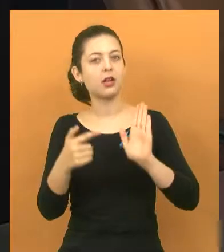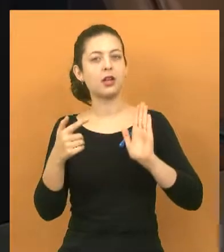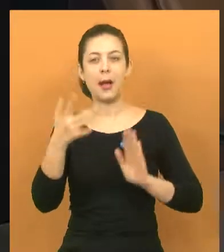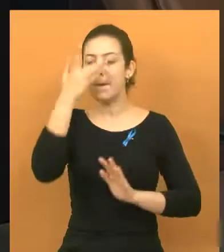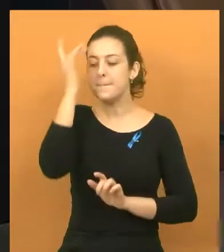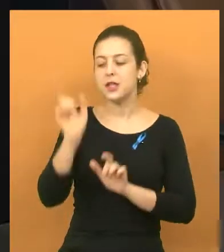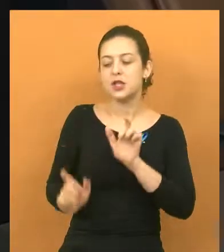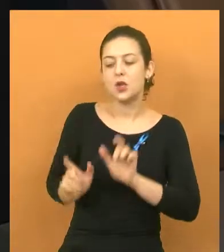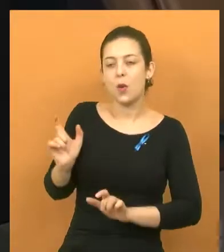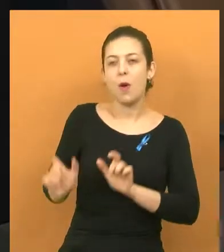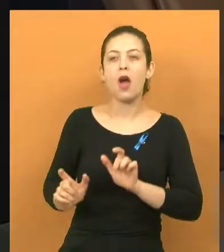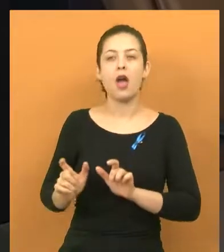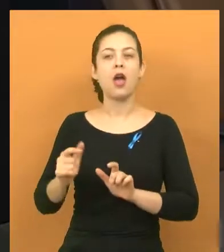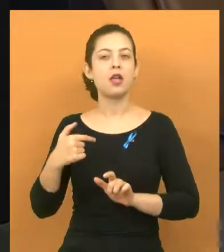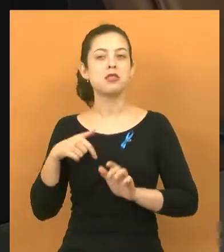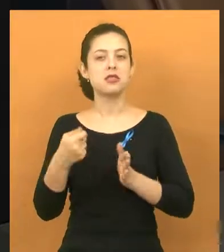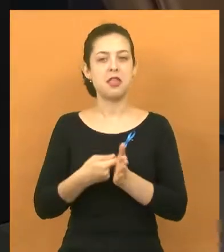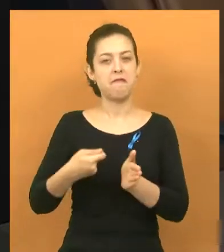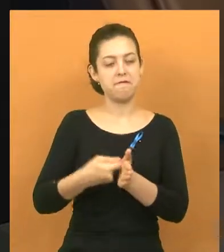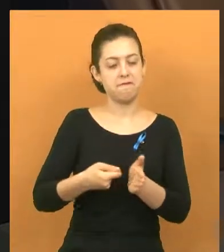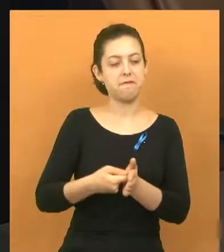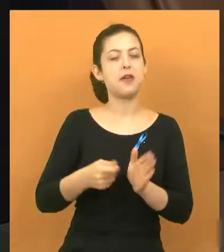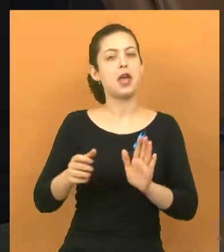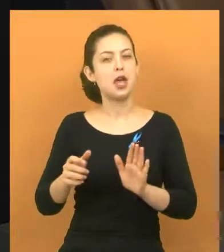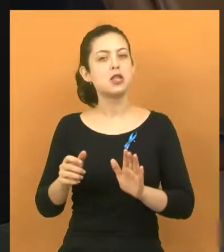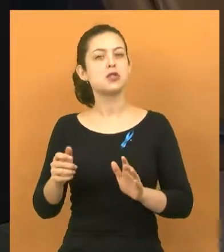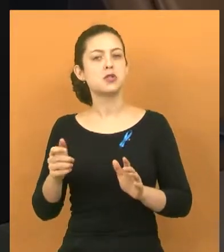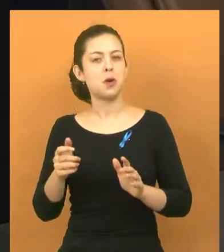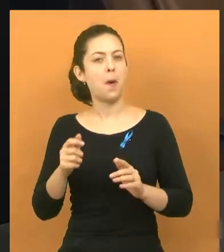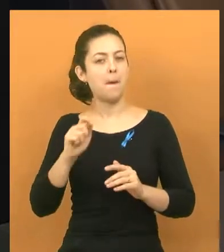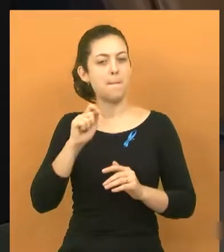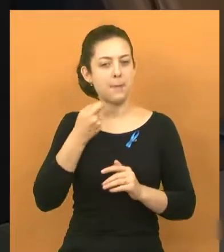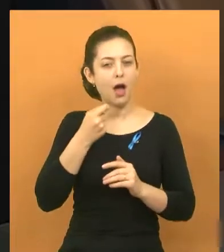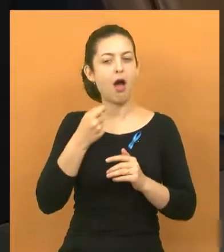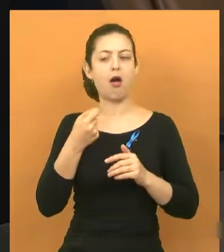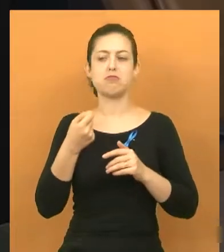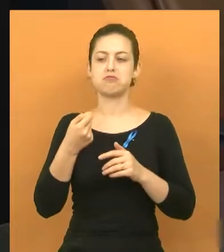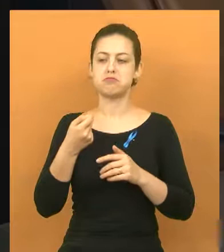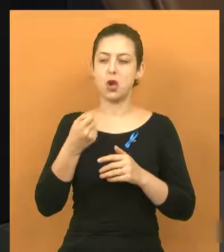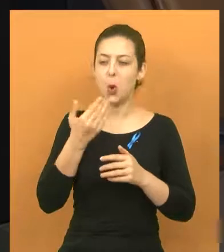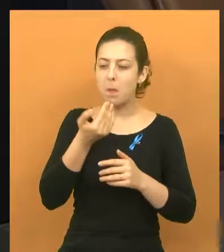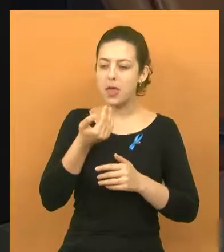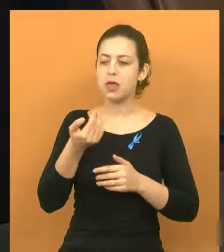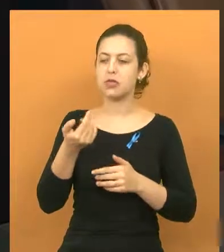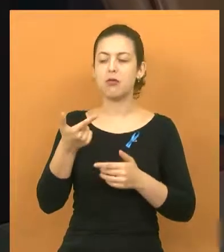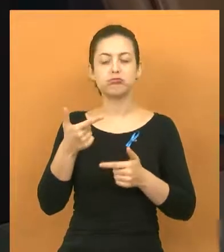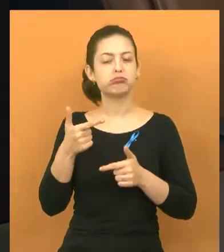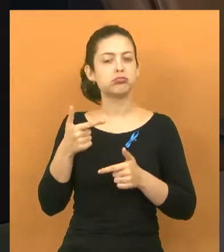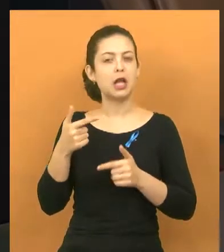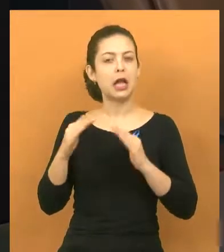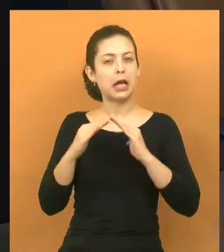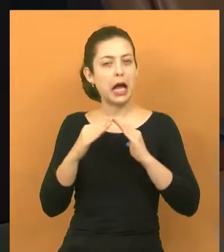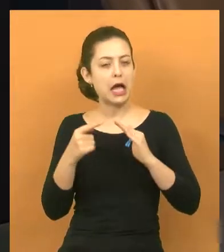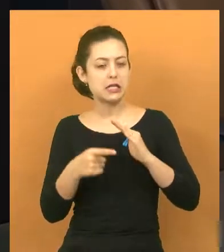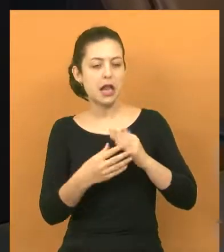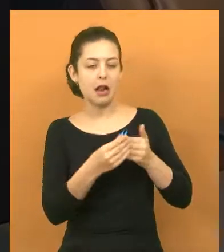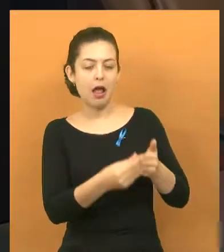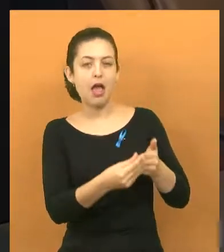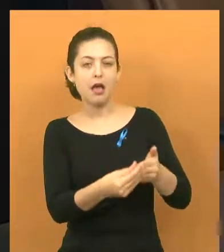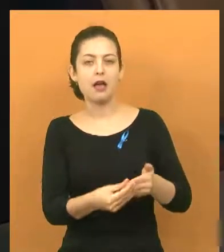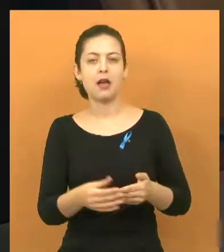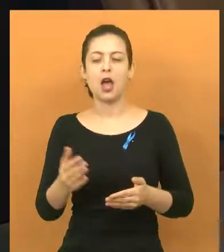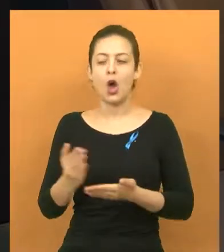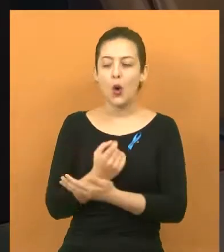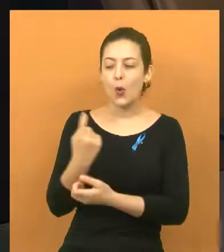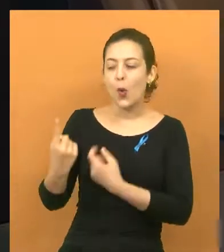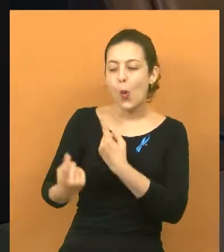pessoas que aí, né? A gente defende também os ganhadores do pão de cada dia, é verdade, mas tem uns que, infelizmente, pisam na bola e não merecem, viu?